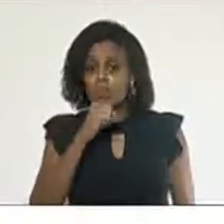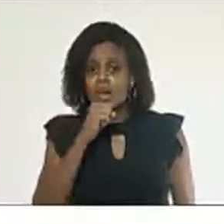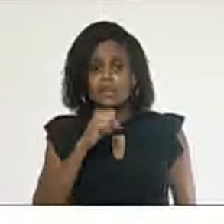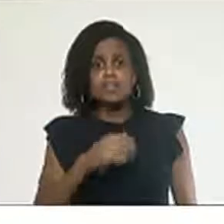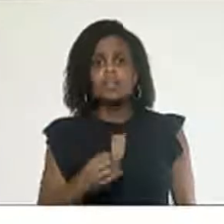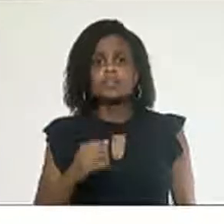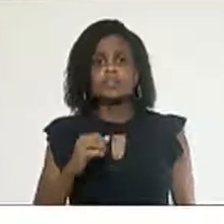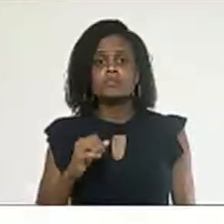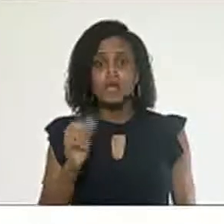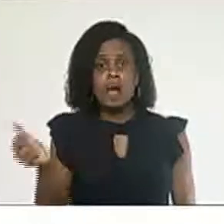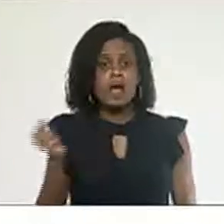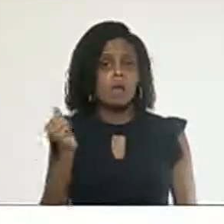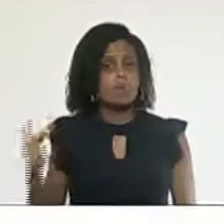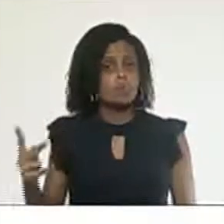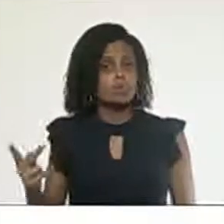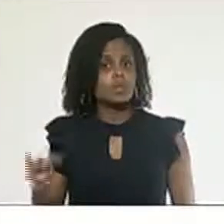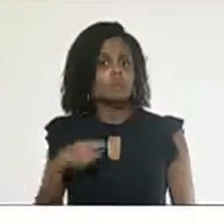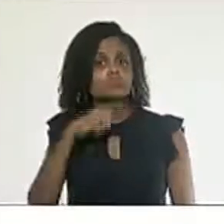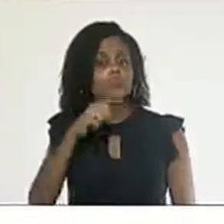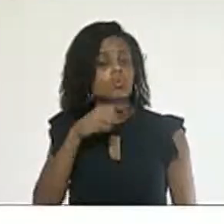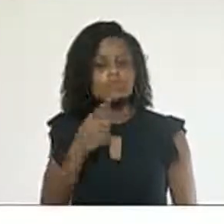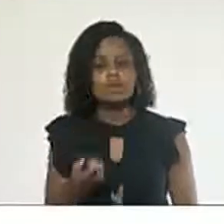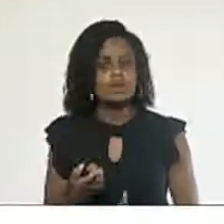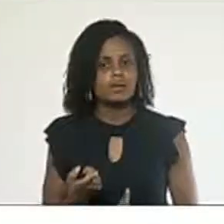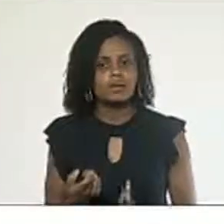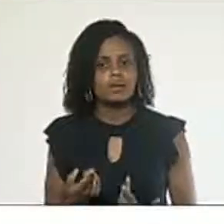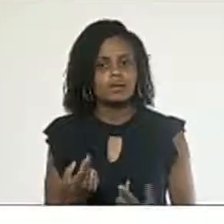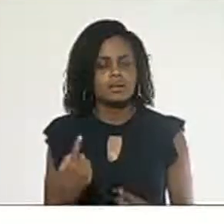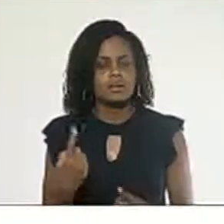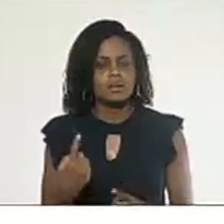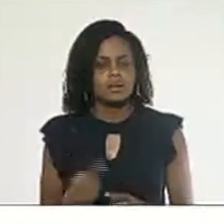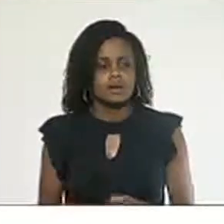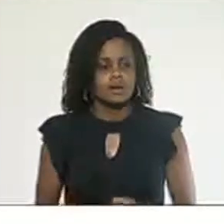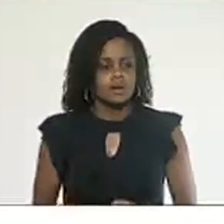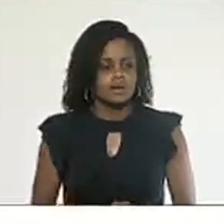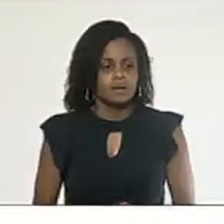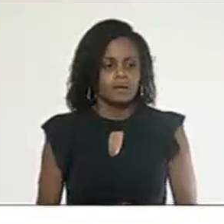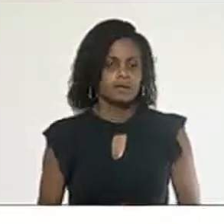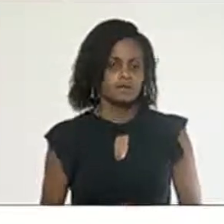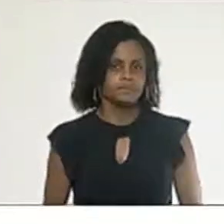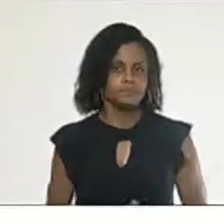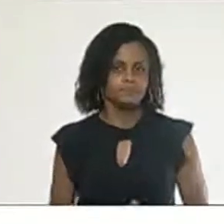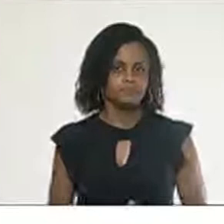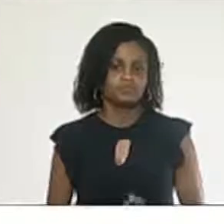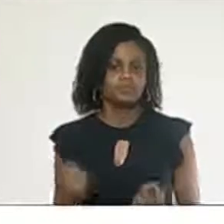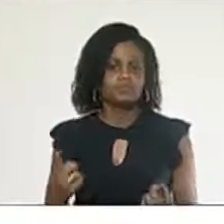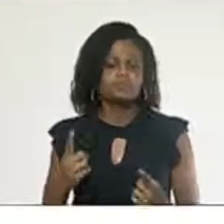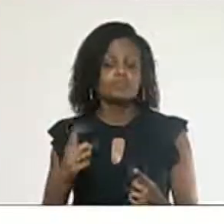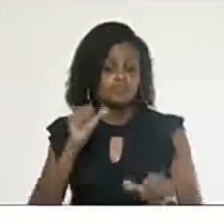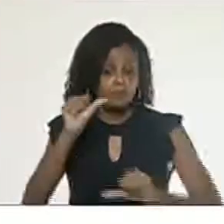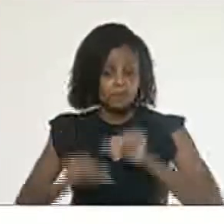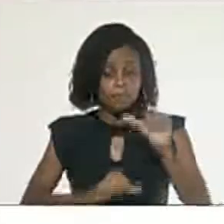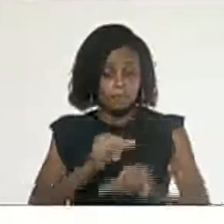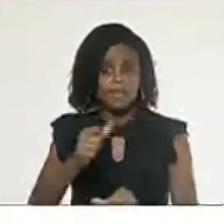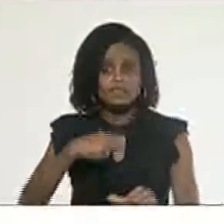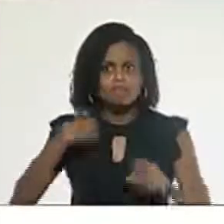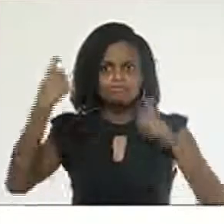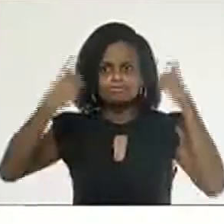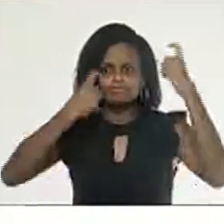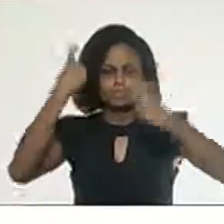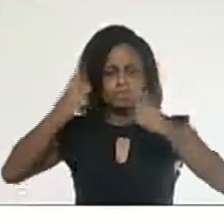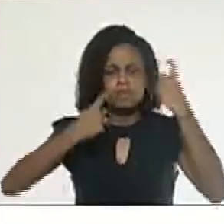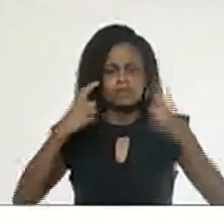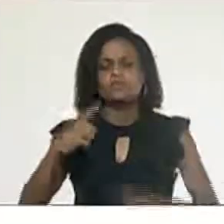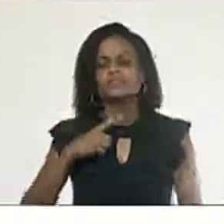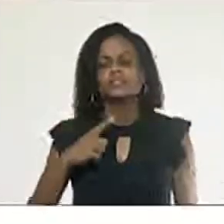reforma prevista pelo governo Bolsonaro? Uma reforma que nos causa muita preocupação